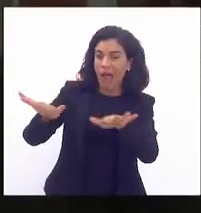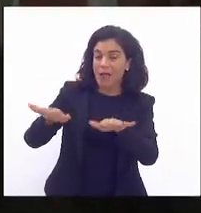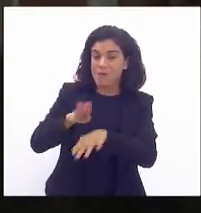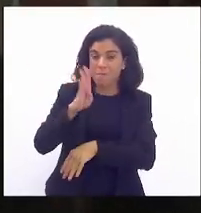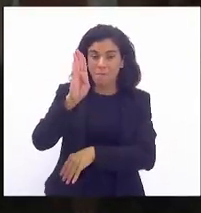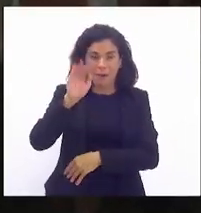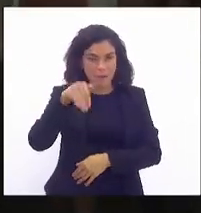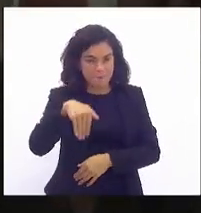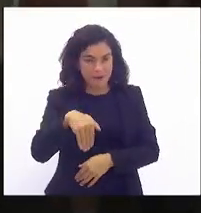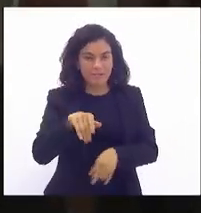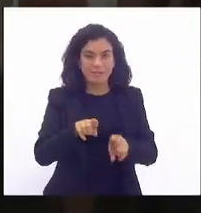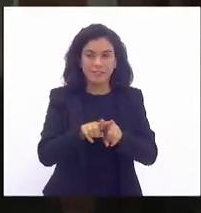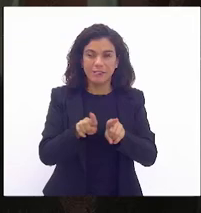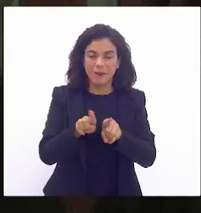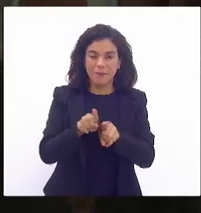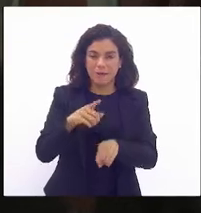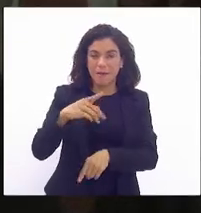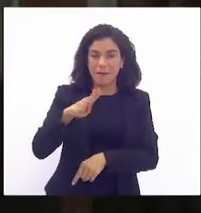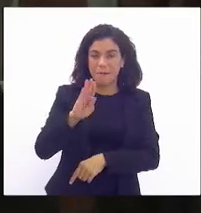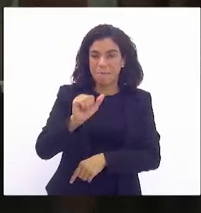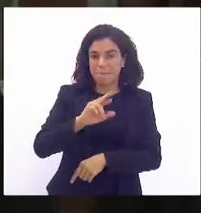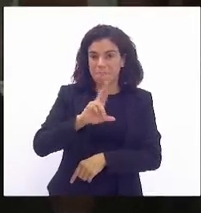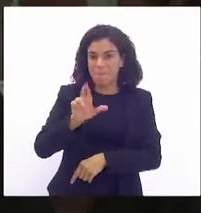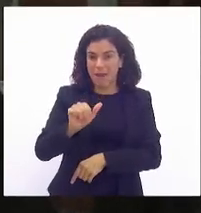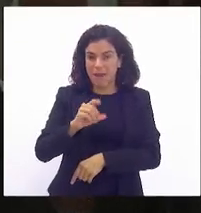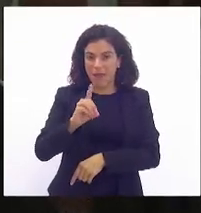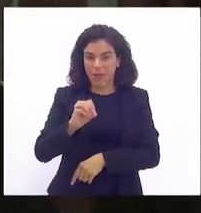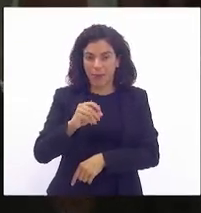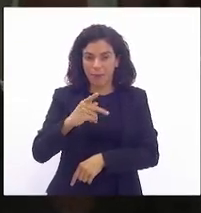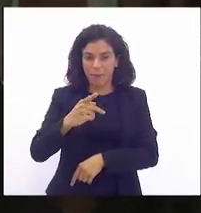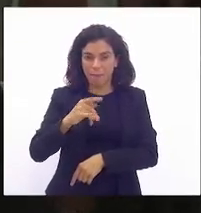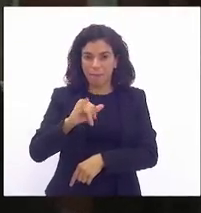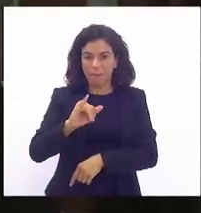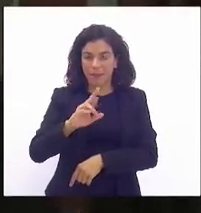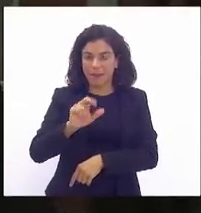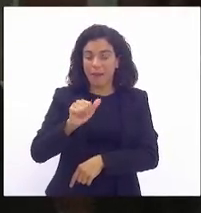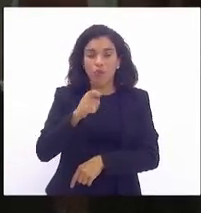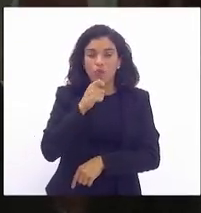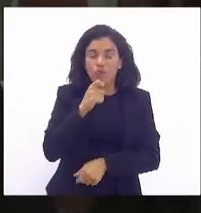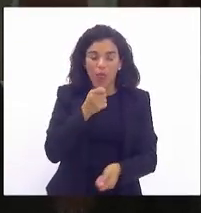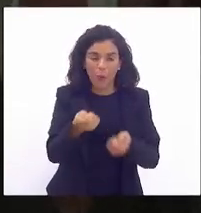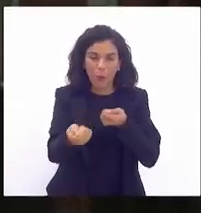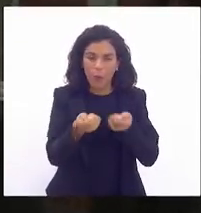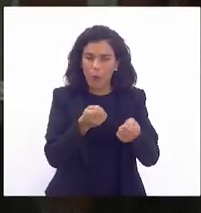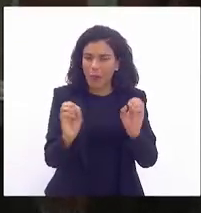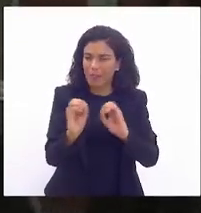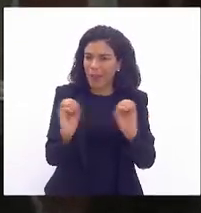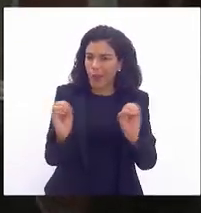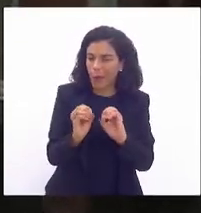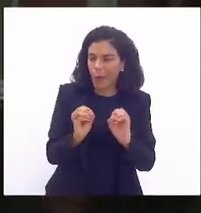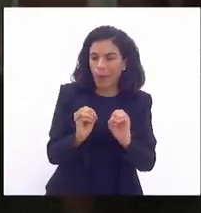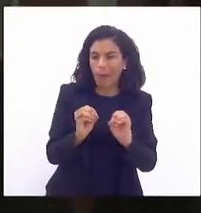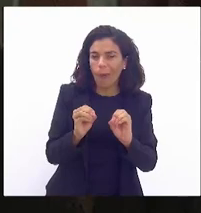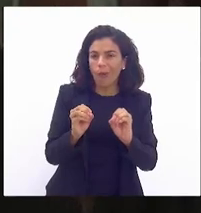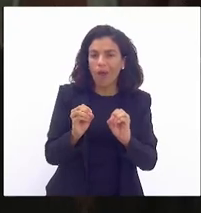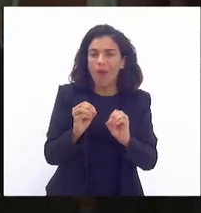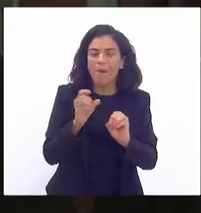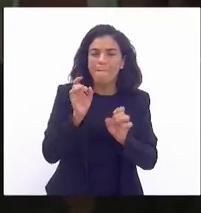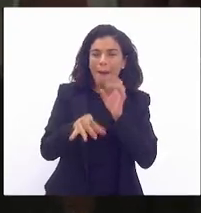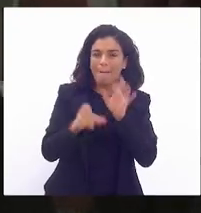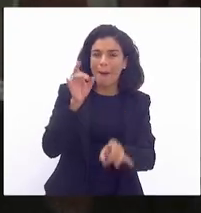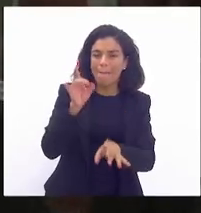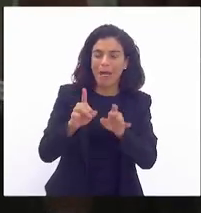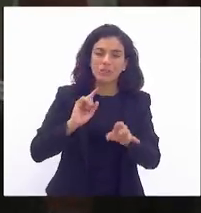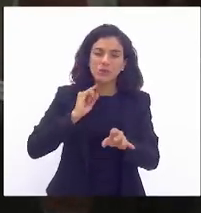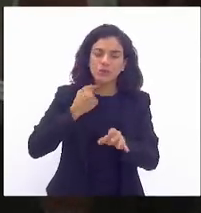dentro da cidade de Barra do Piraí, esse material vai sem controle nenhum para o leito do Rio Paraíba do Sul, contaminando